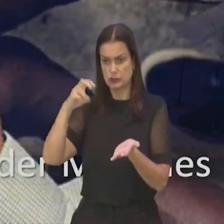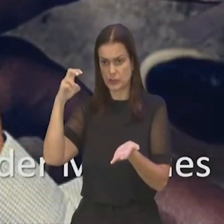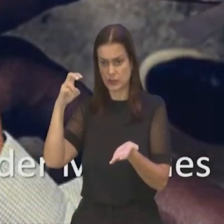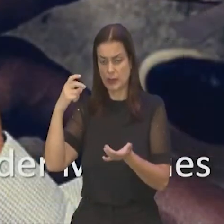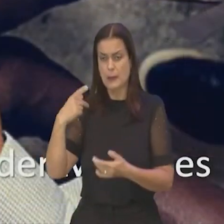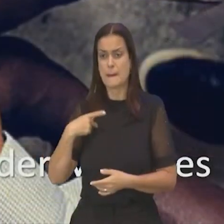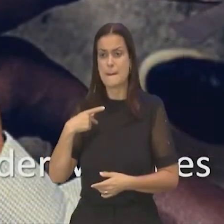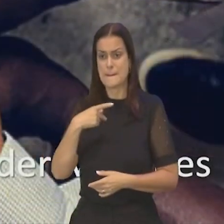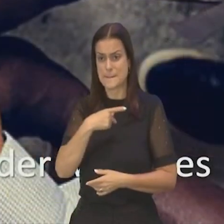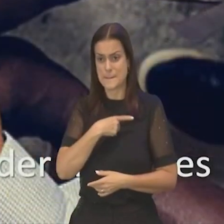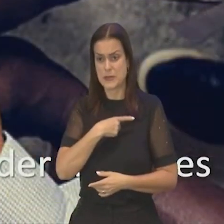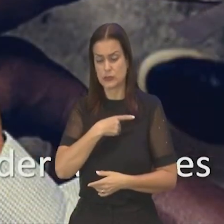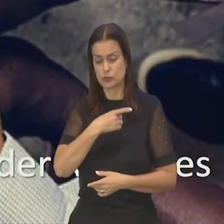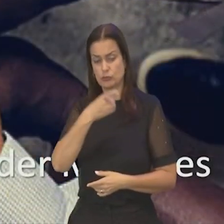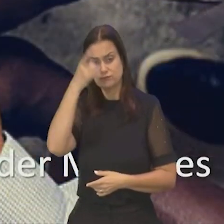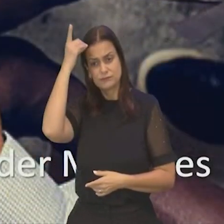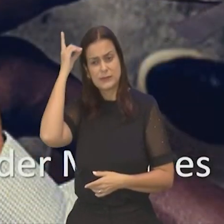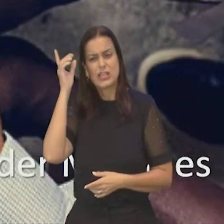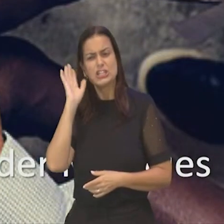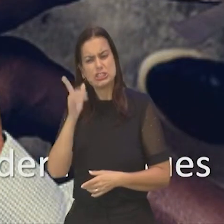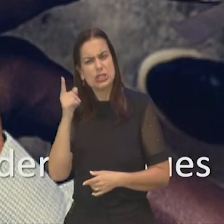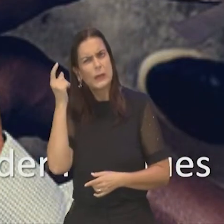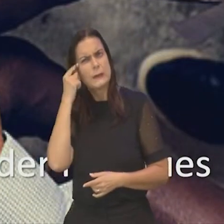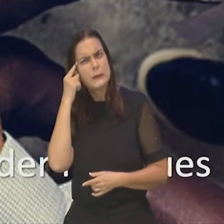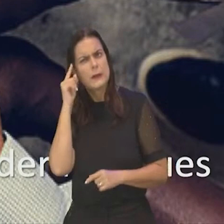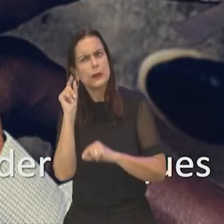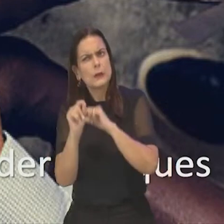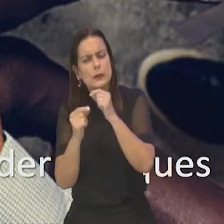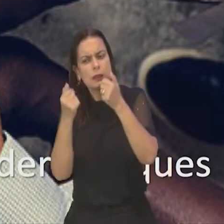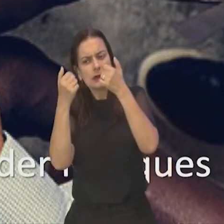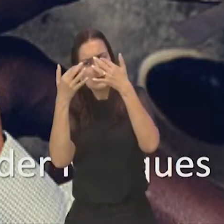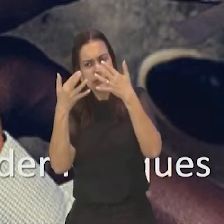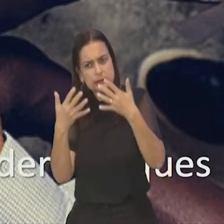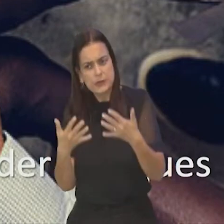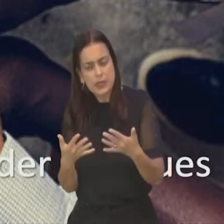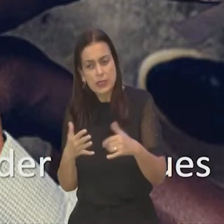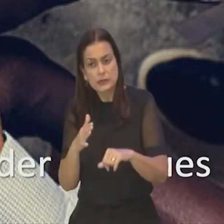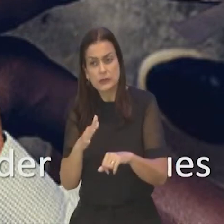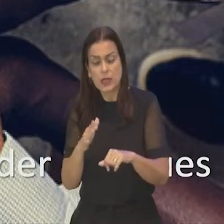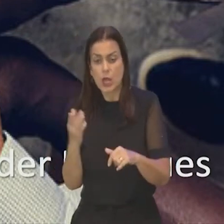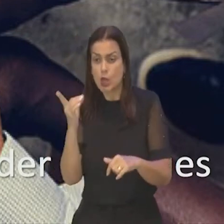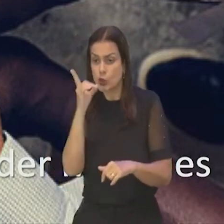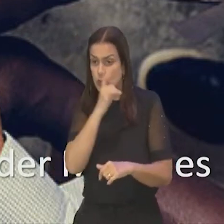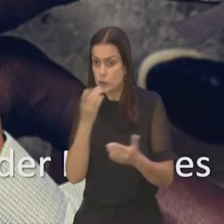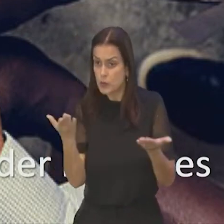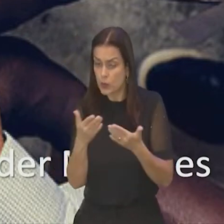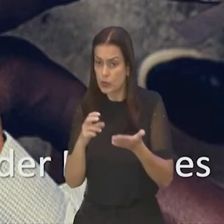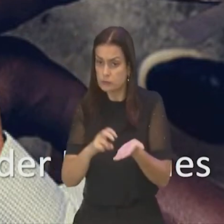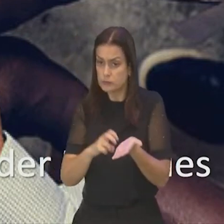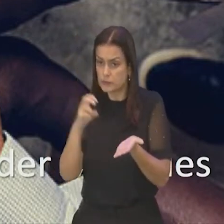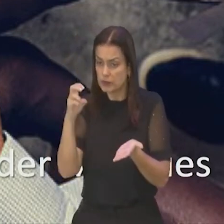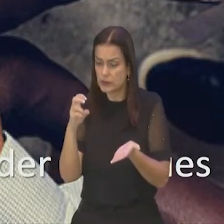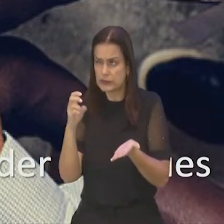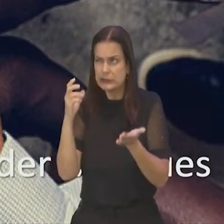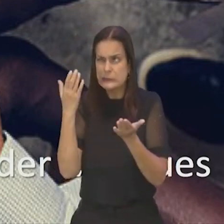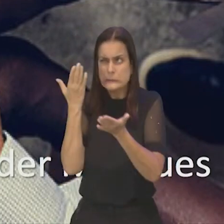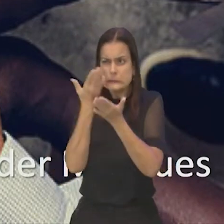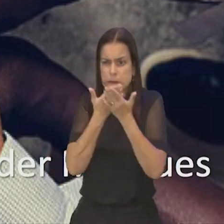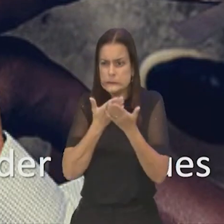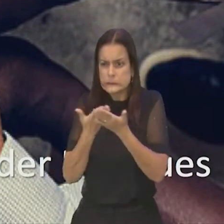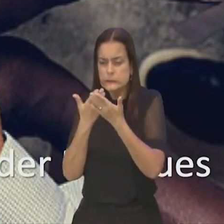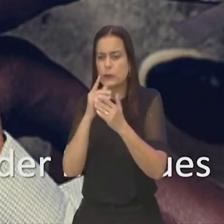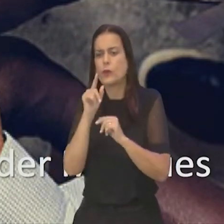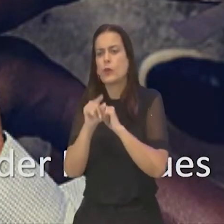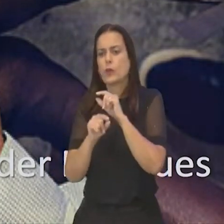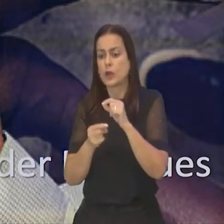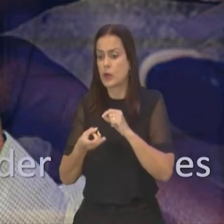pastor Davi já havia mencionado que neste domingo, nessa manhã, nós iríamos meditar. E